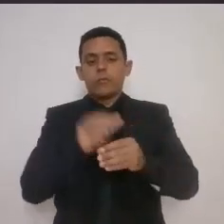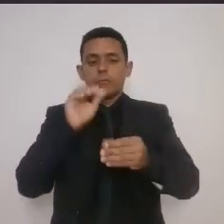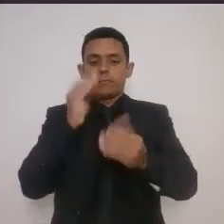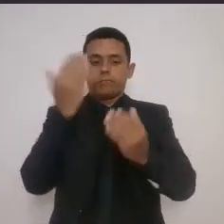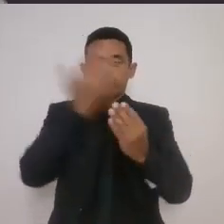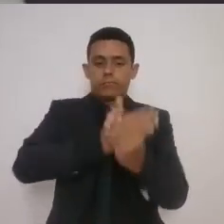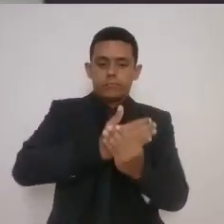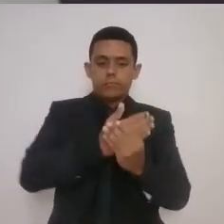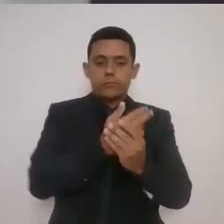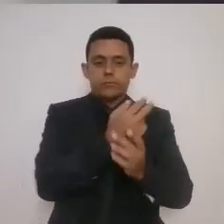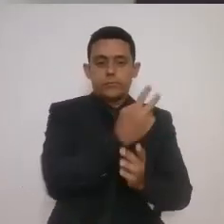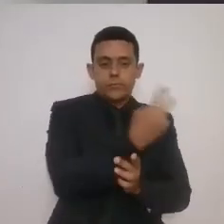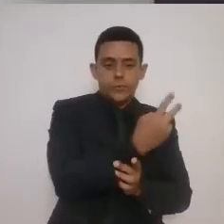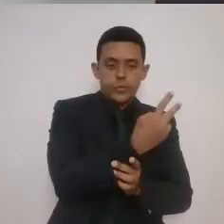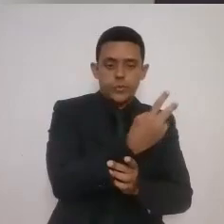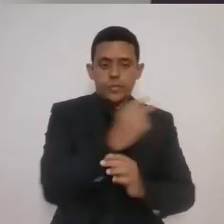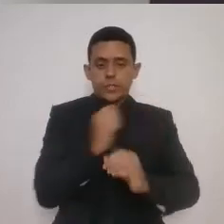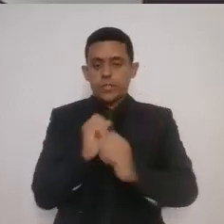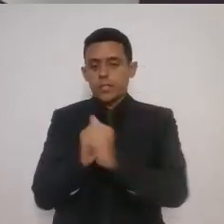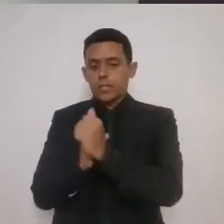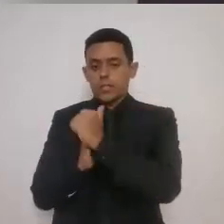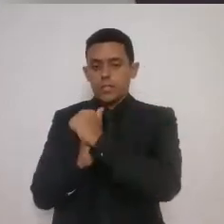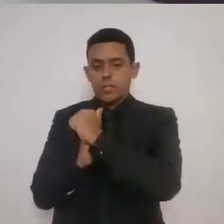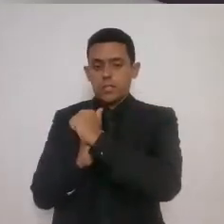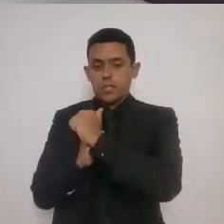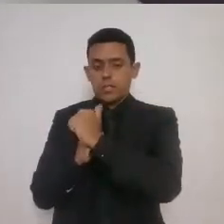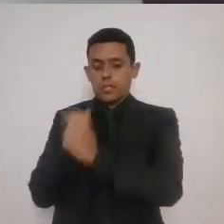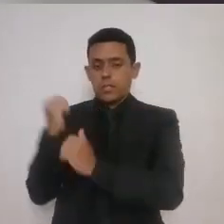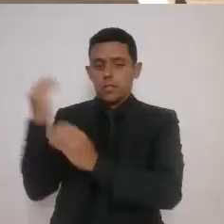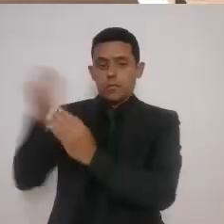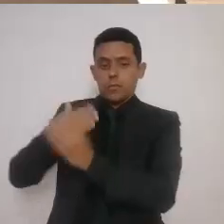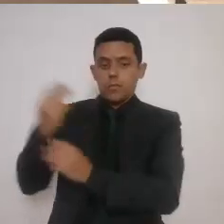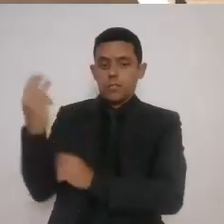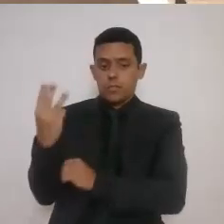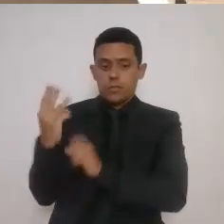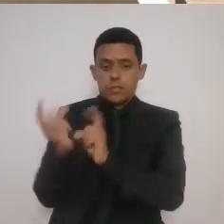divido no processo número 3. É o meu voto, senhor presidente.